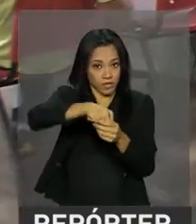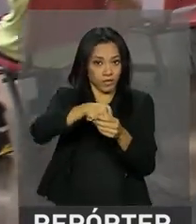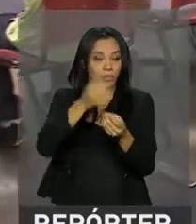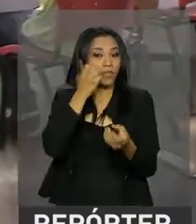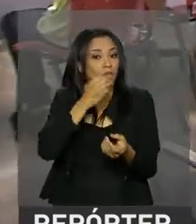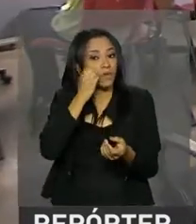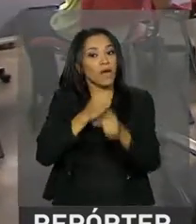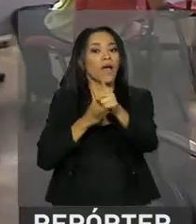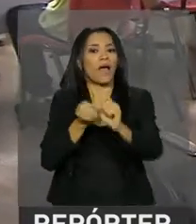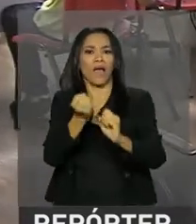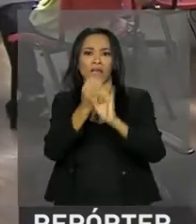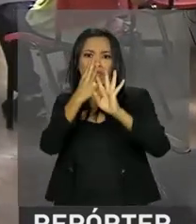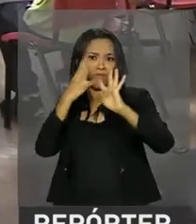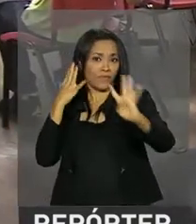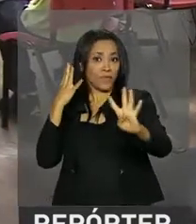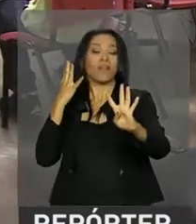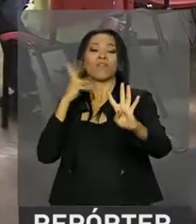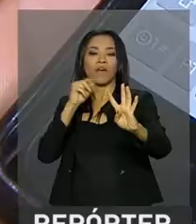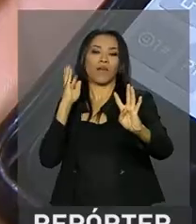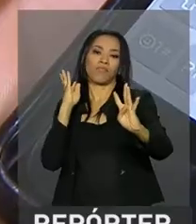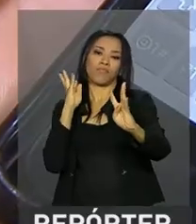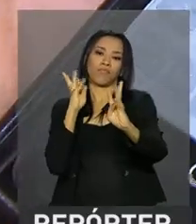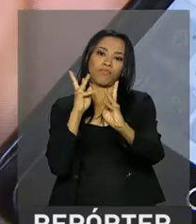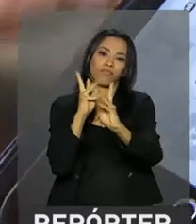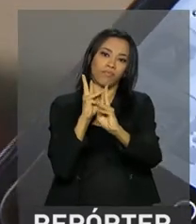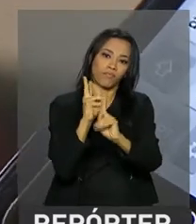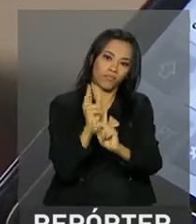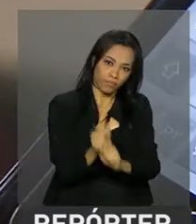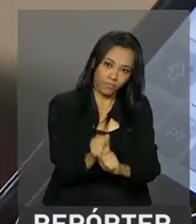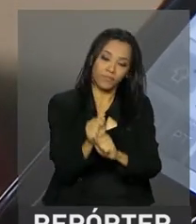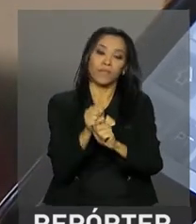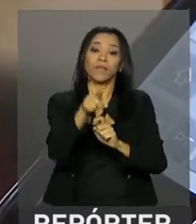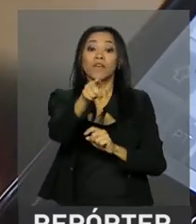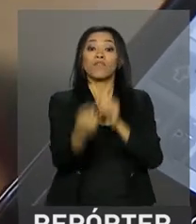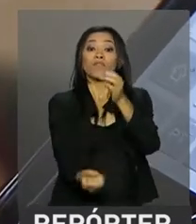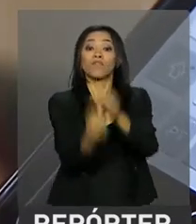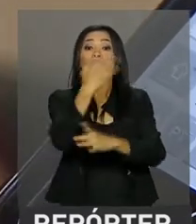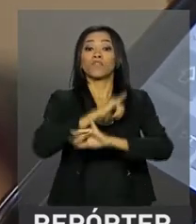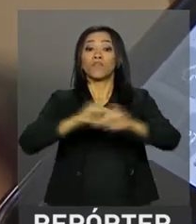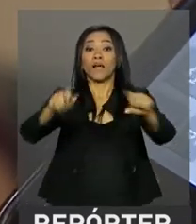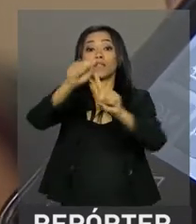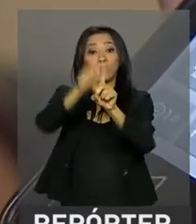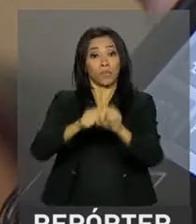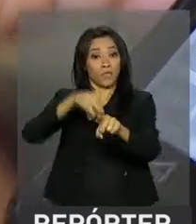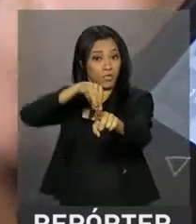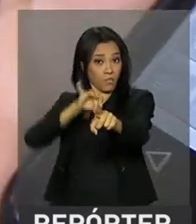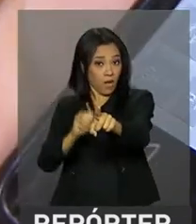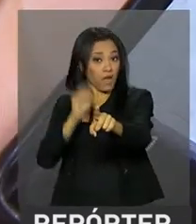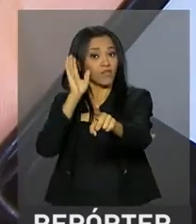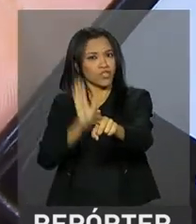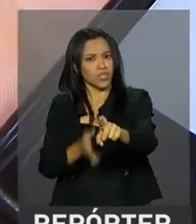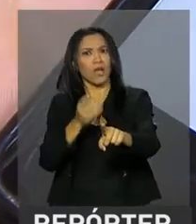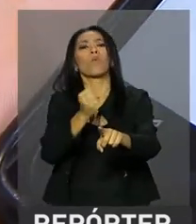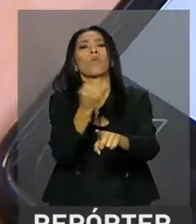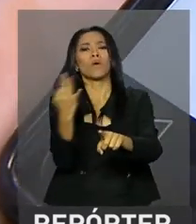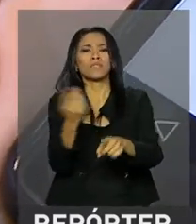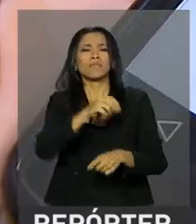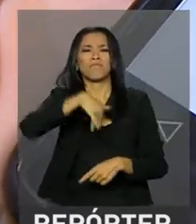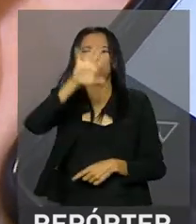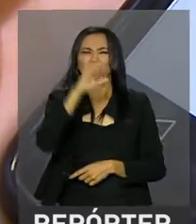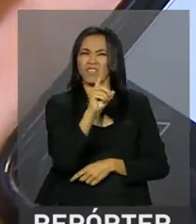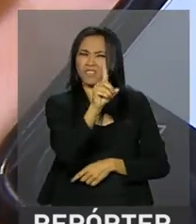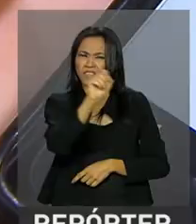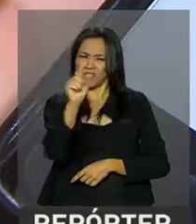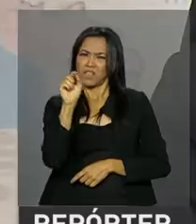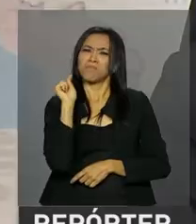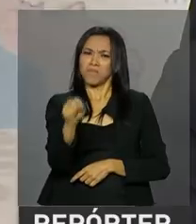dos postos do sine devem ser reduzidas ferramenta foi lançada em maio e já registrou mais de 100 mil downloads em